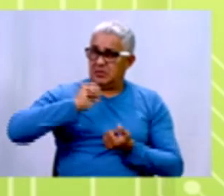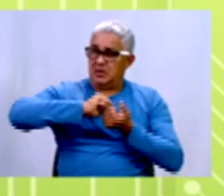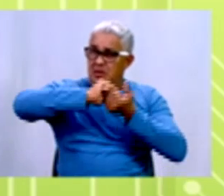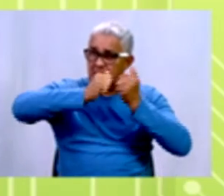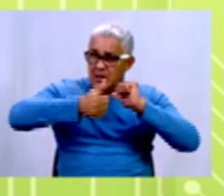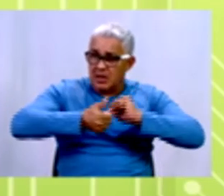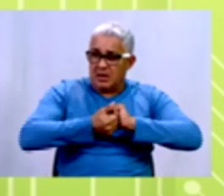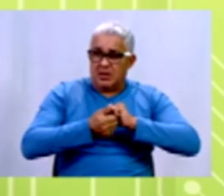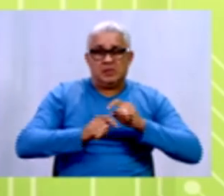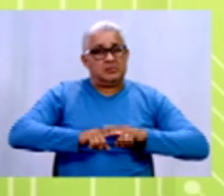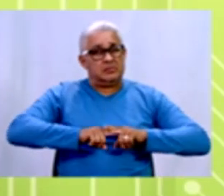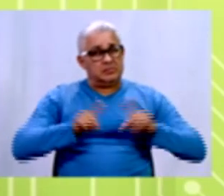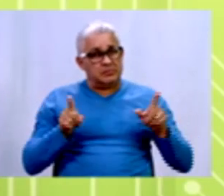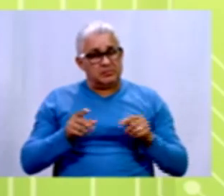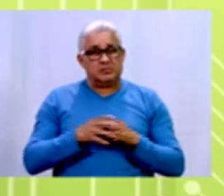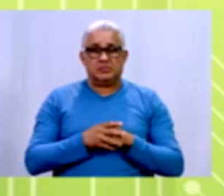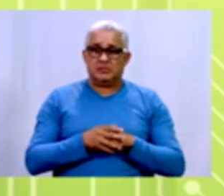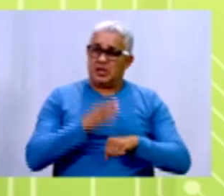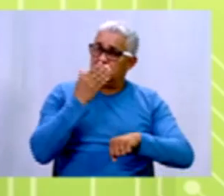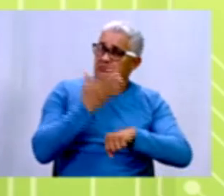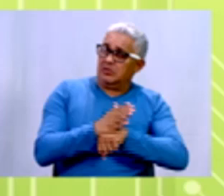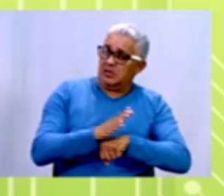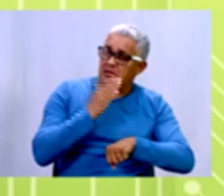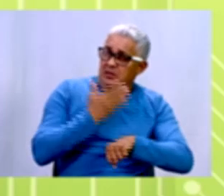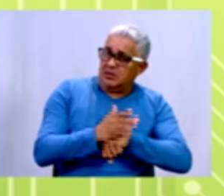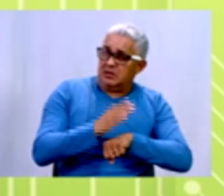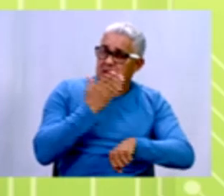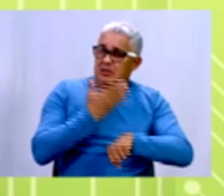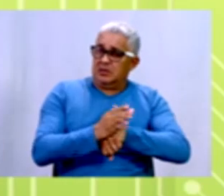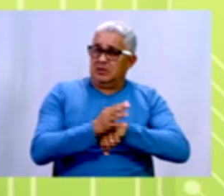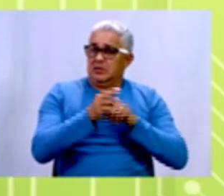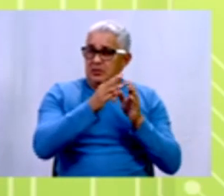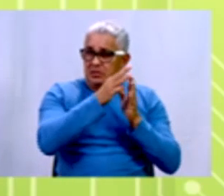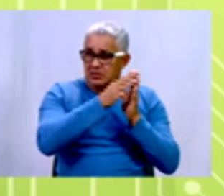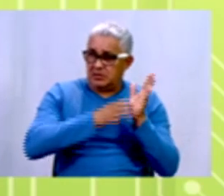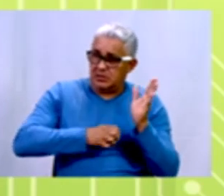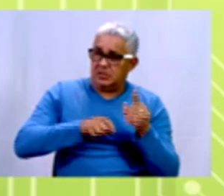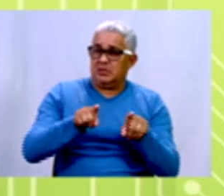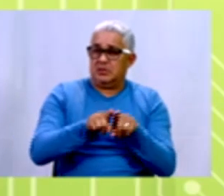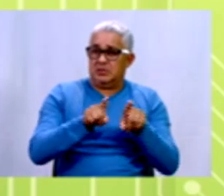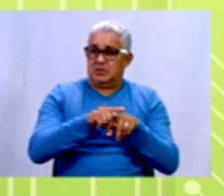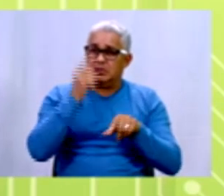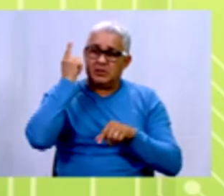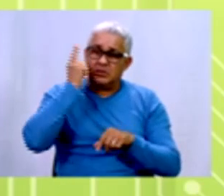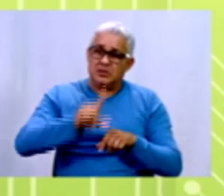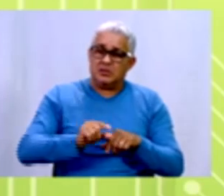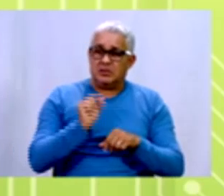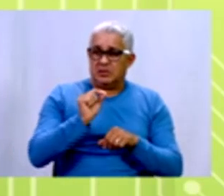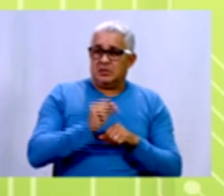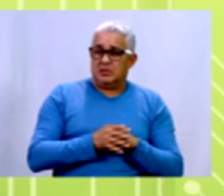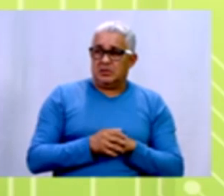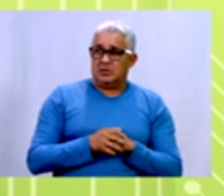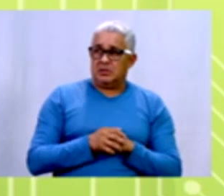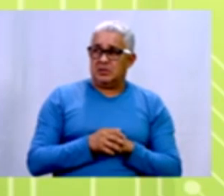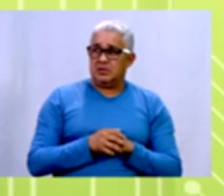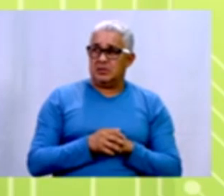adequado. Só que isso é com a prática da metodologia que nós vamos conseguir